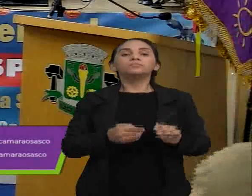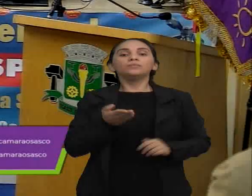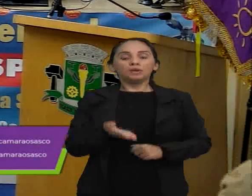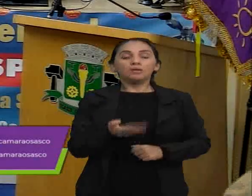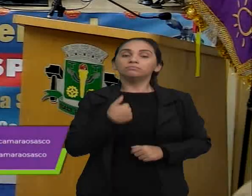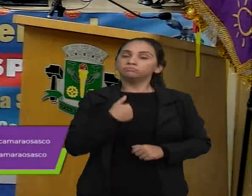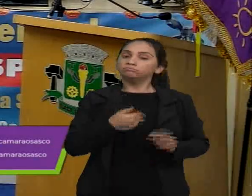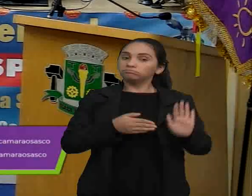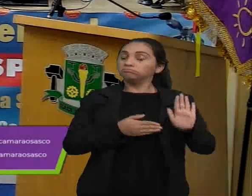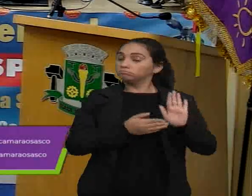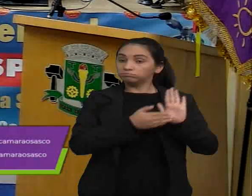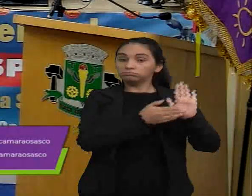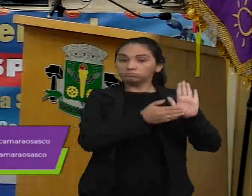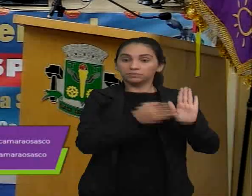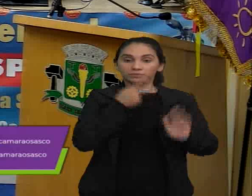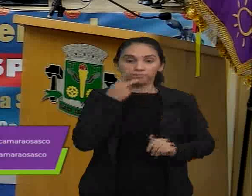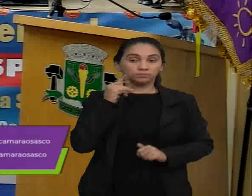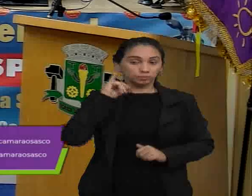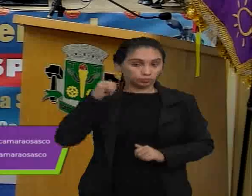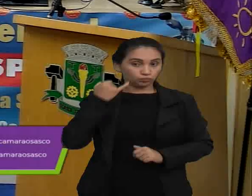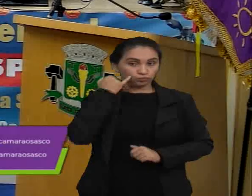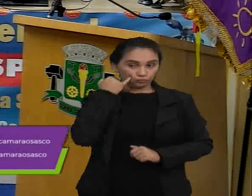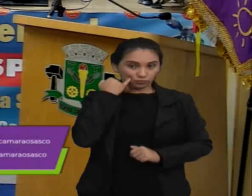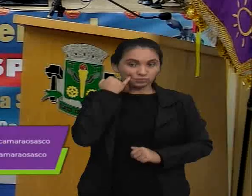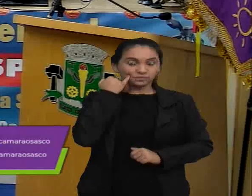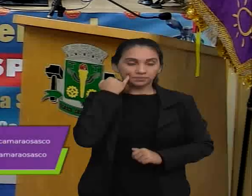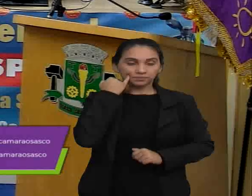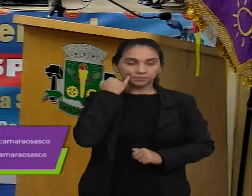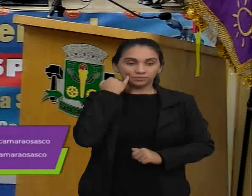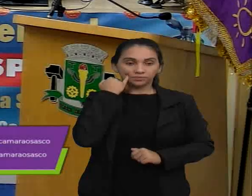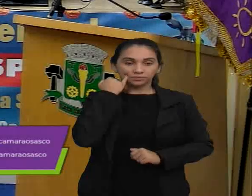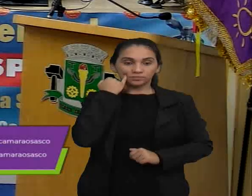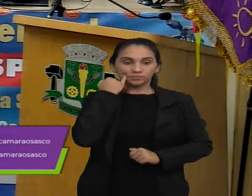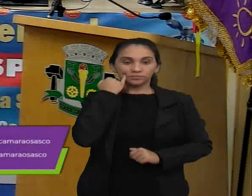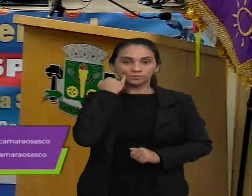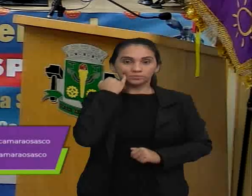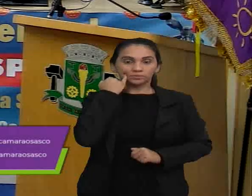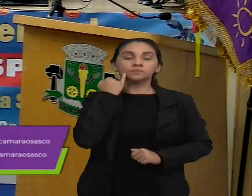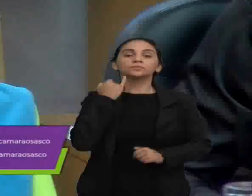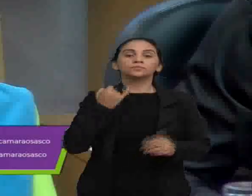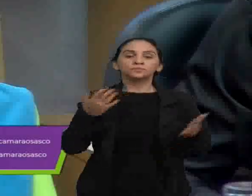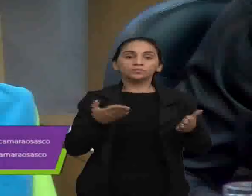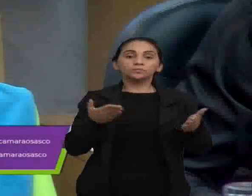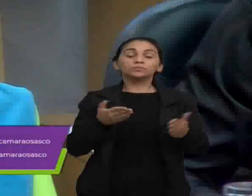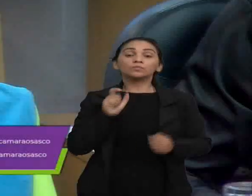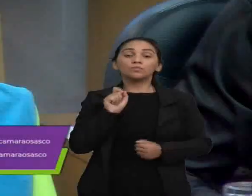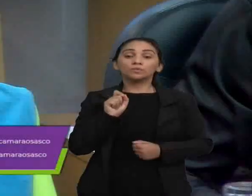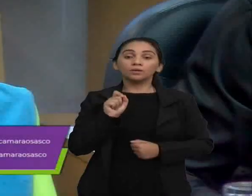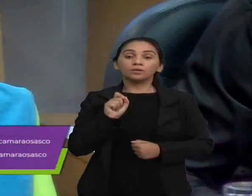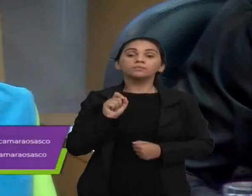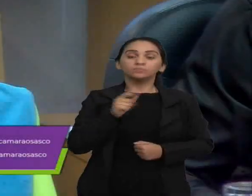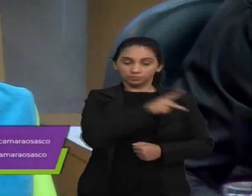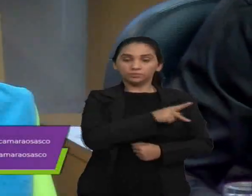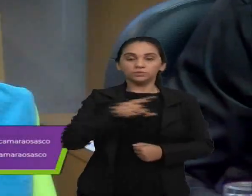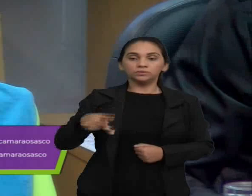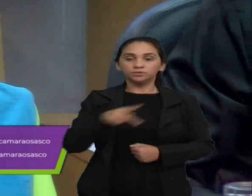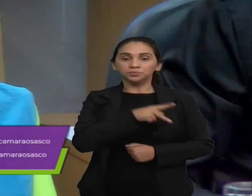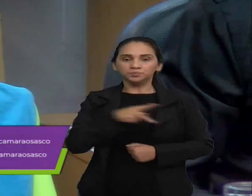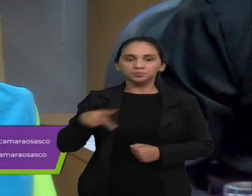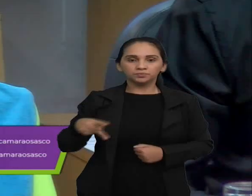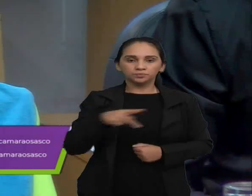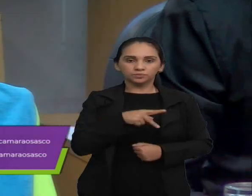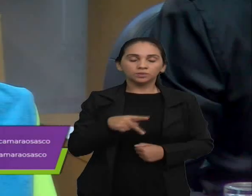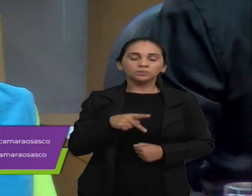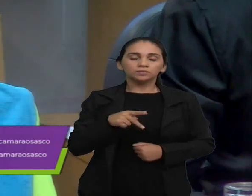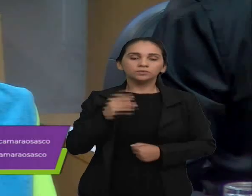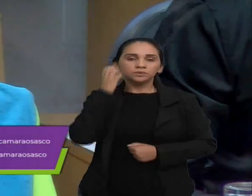Juliana Daltivans. Muito obrigada. Agora, o vice-presidente da frente parlamentar, o vereador Emerson, vai fazer